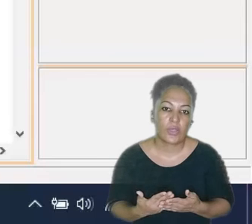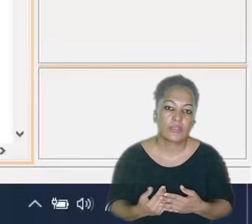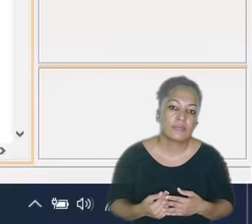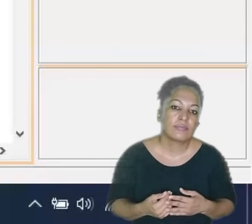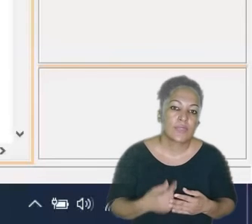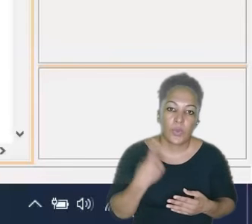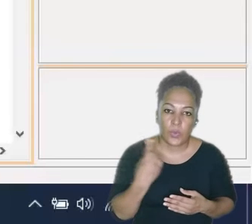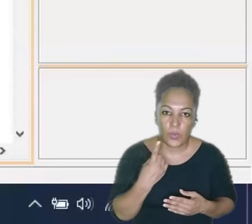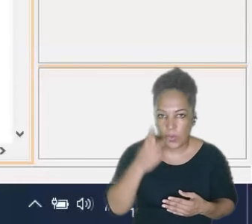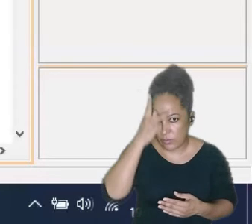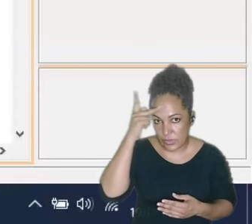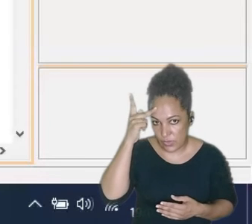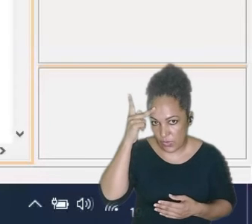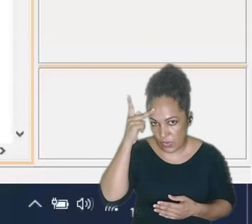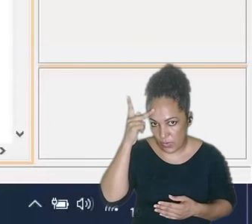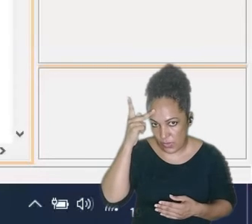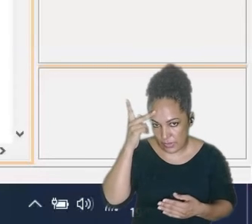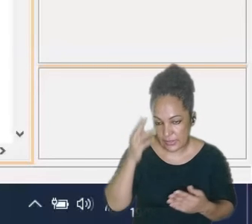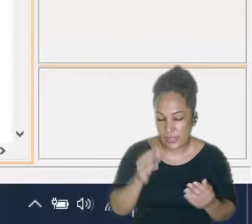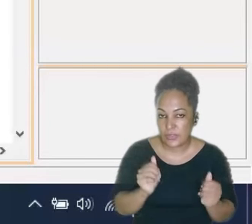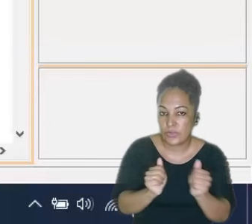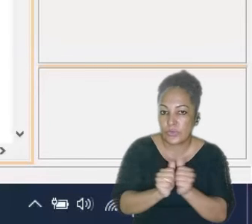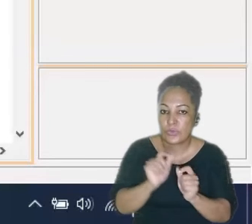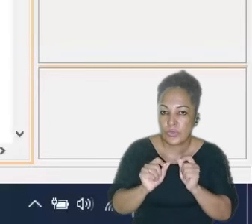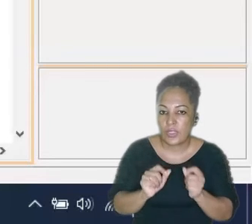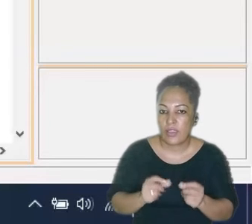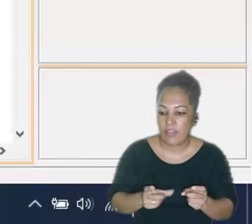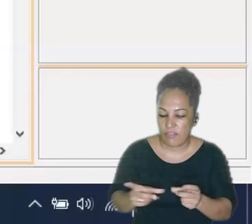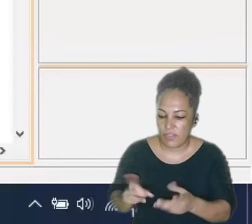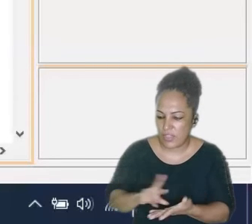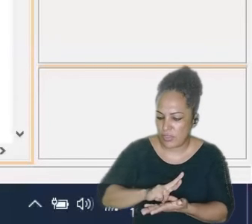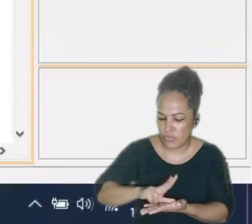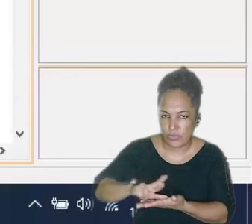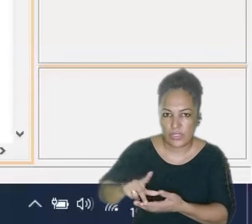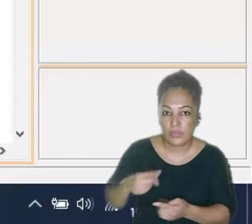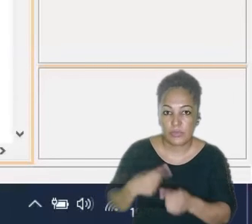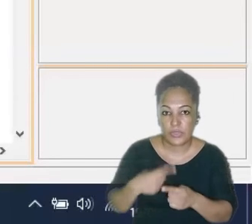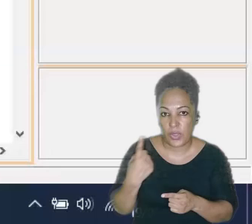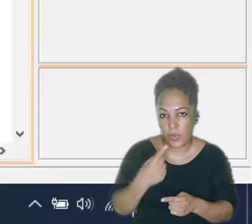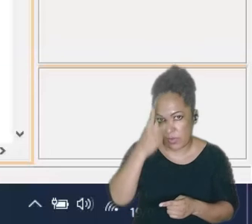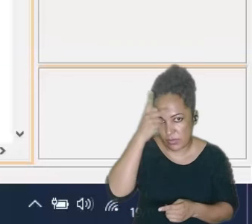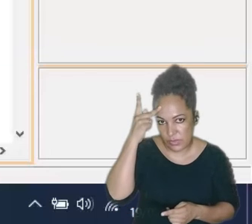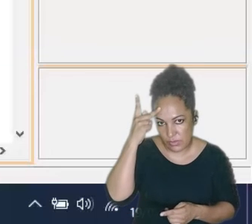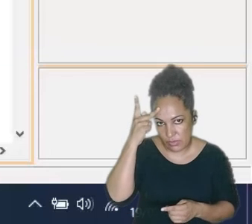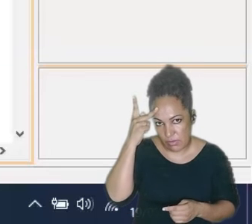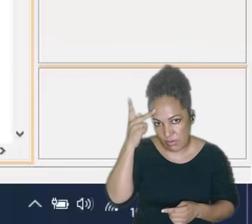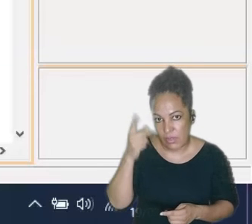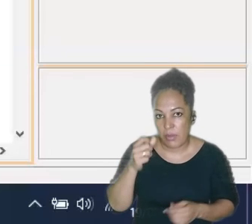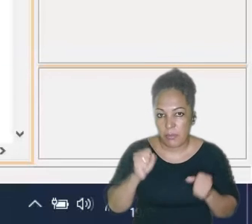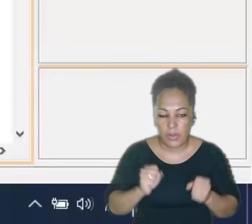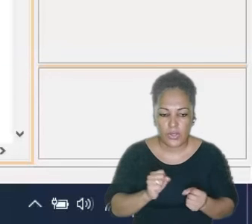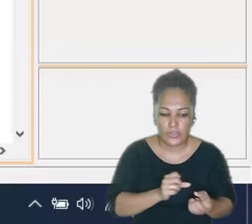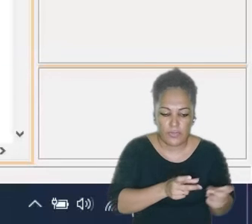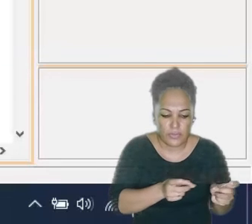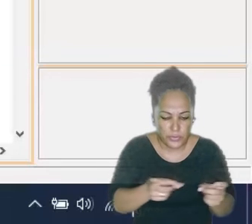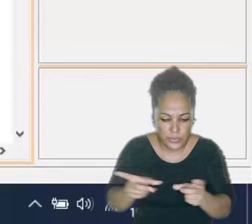Agora, de funcionário para venda. Um funcionário está relacionado a uma venda ou várias vendas? Várias. Um funcionário para existir precisa de